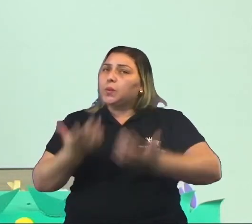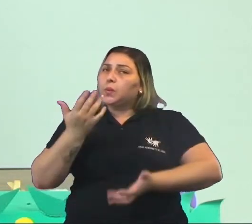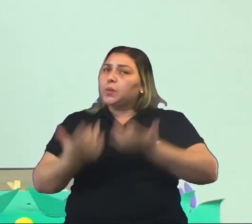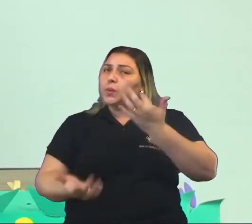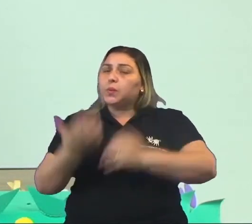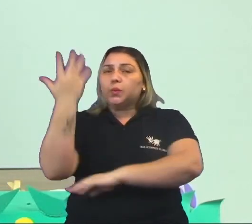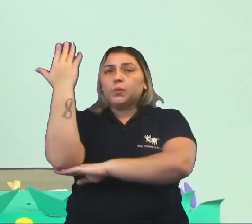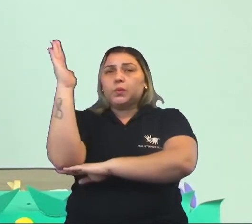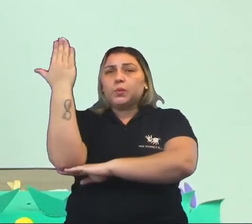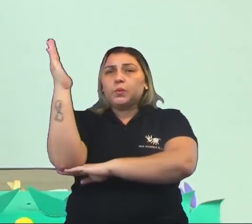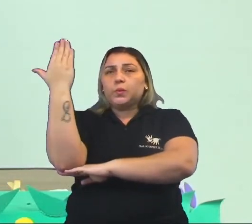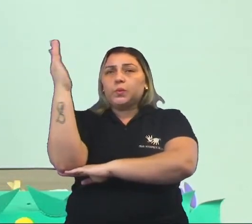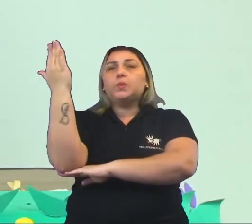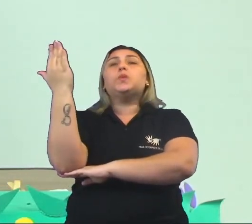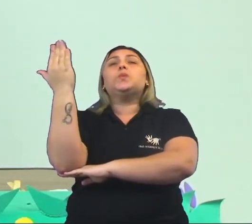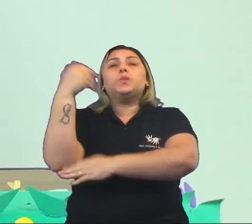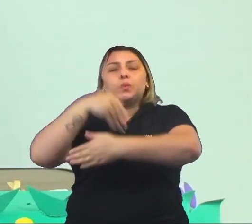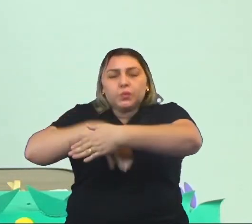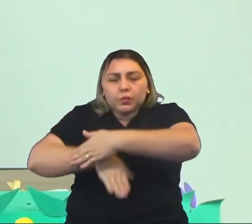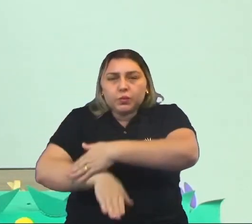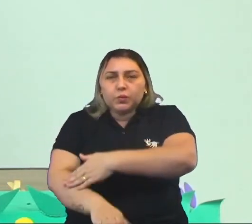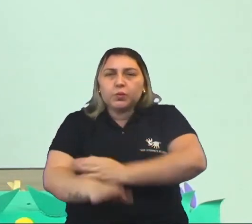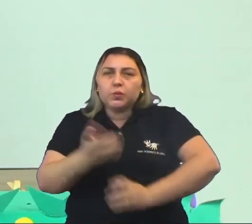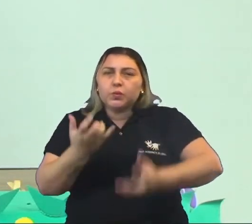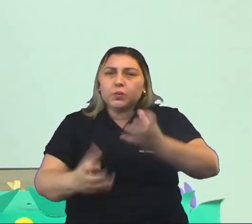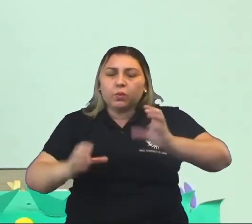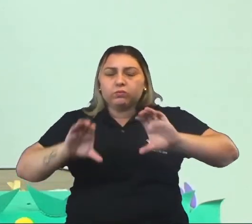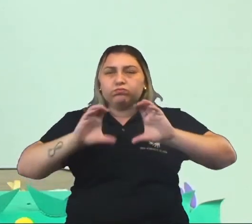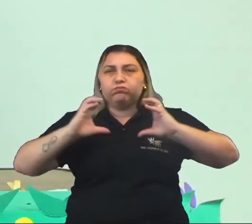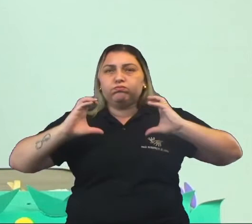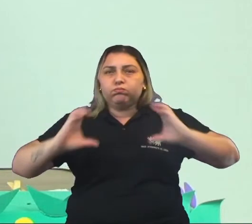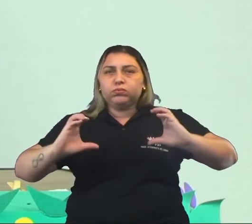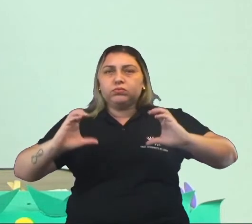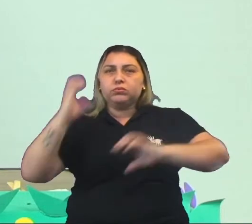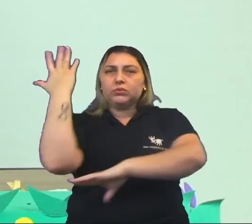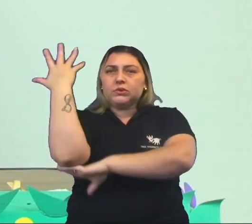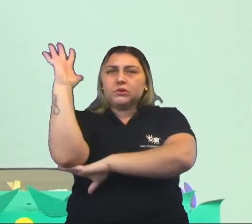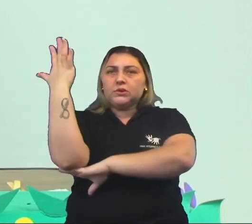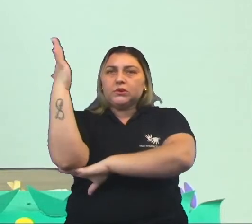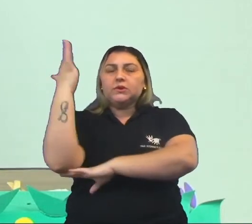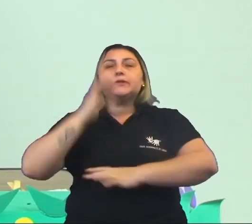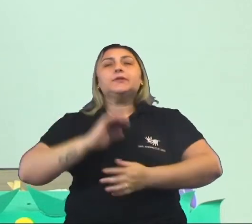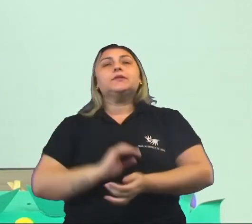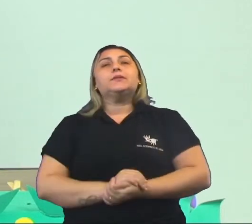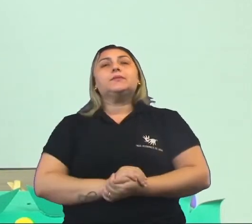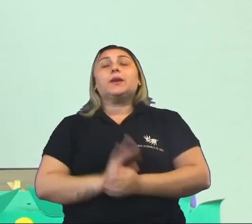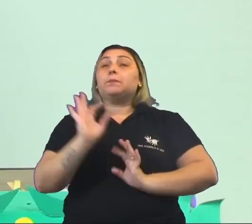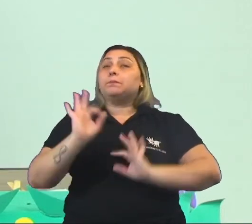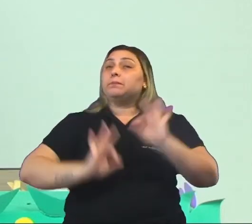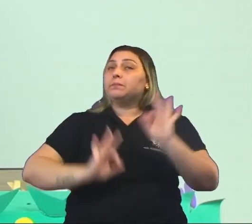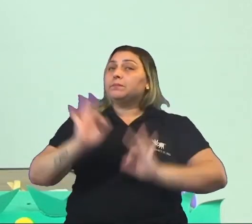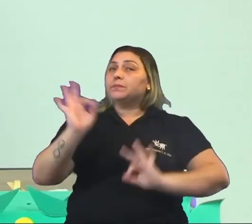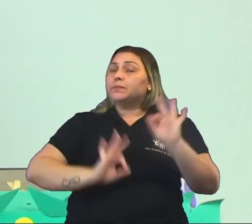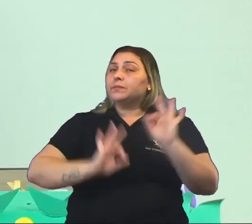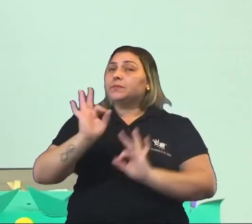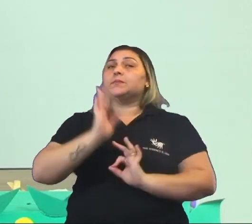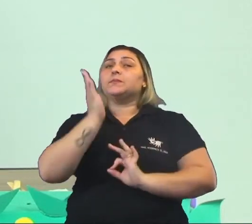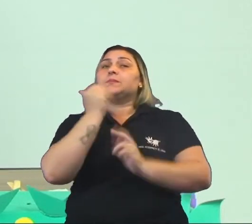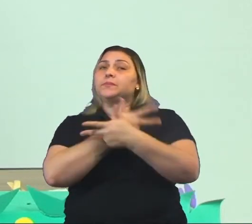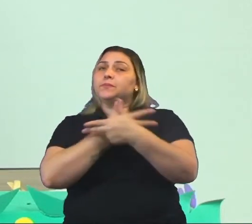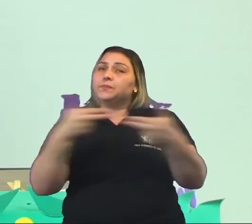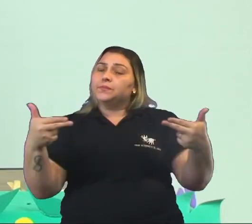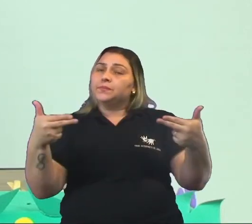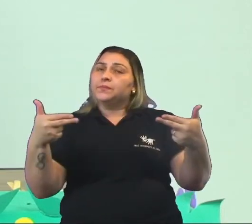as lenhas, ou seja, madeiras, tronco de árvore. Assim, era preparado os